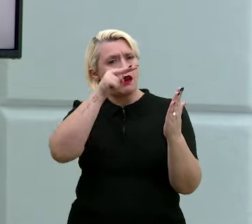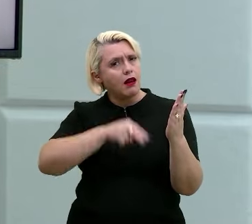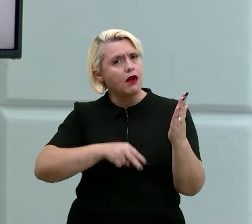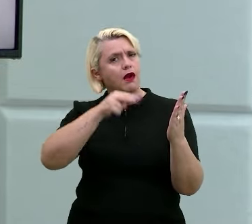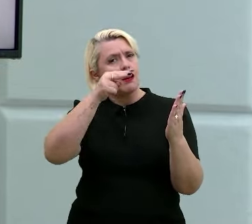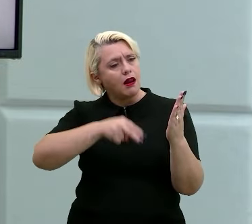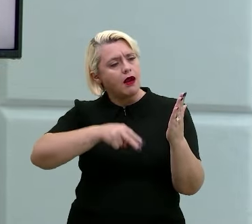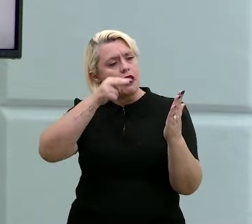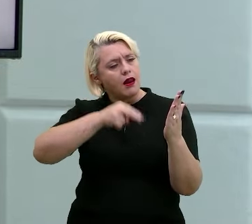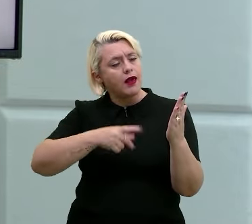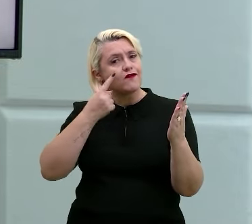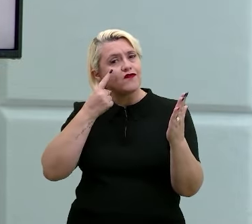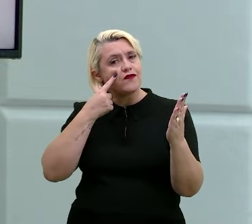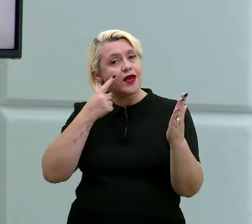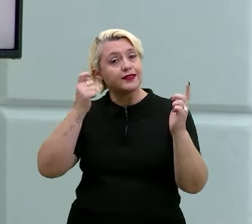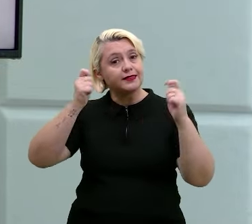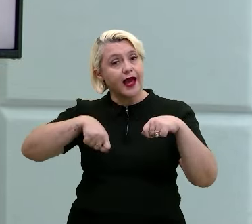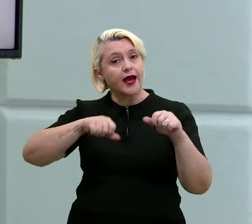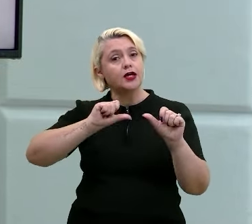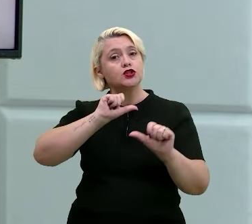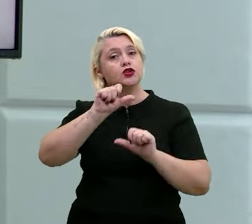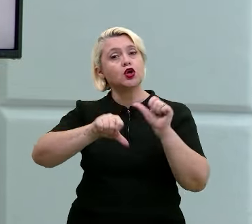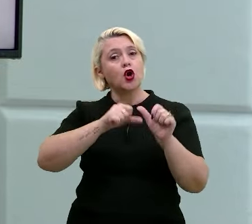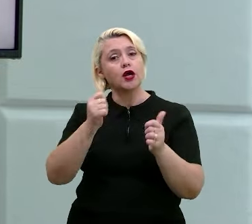revise o seu texto para ver se é possível fazer